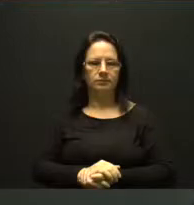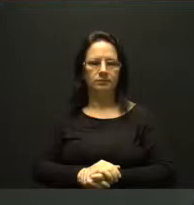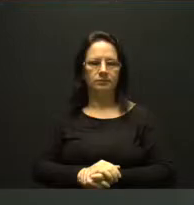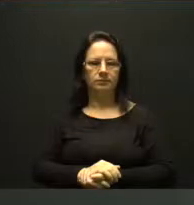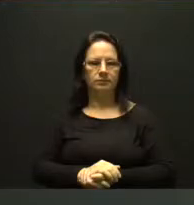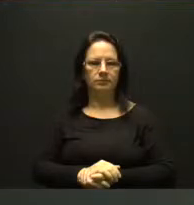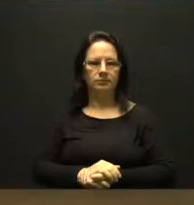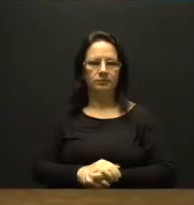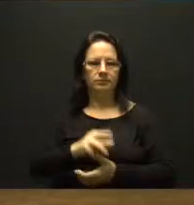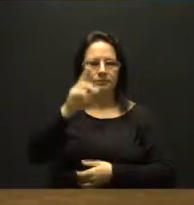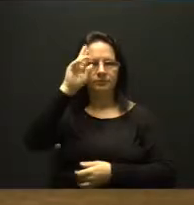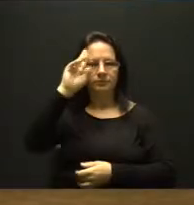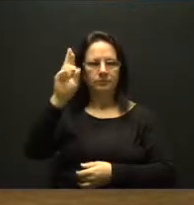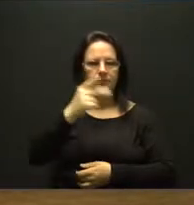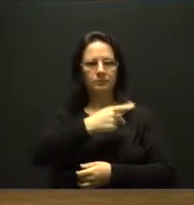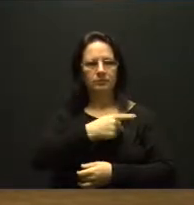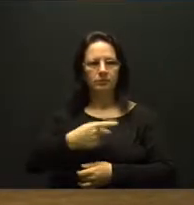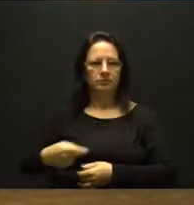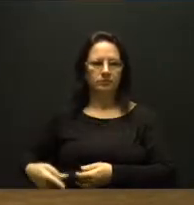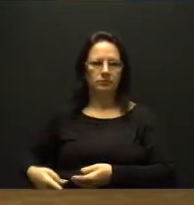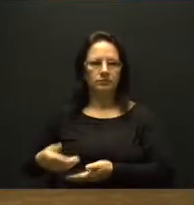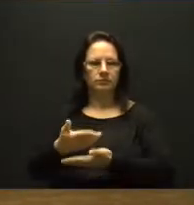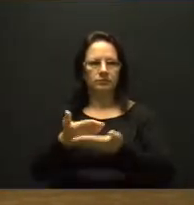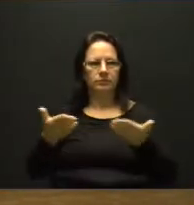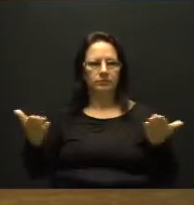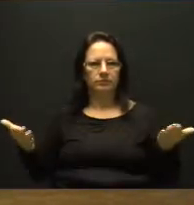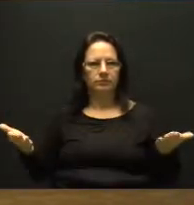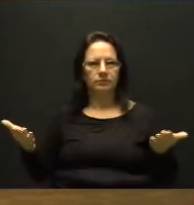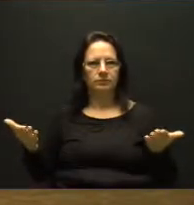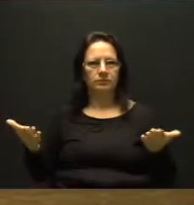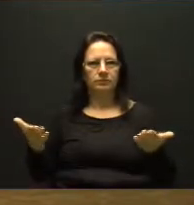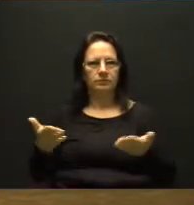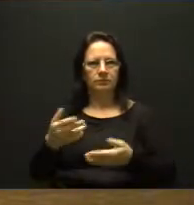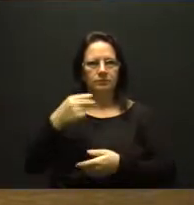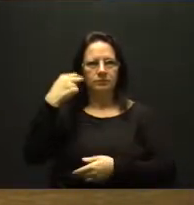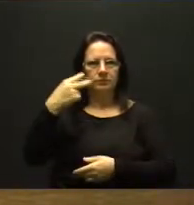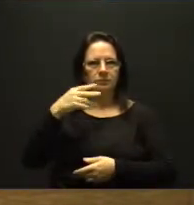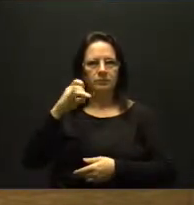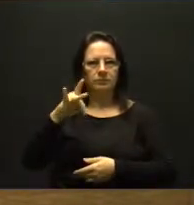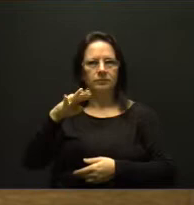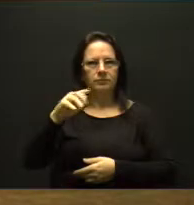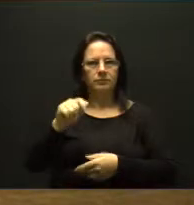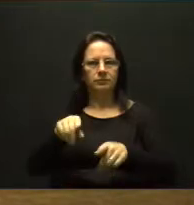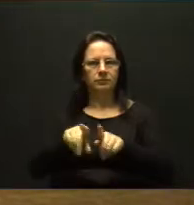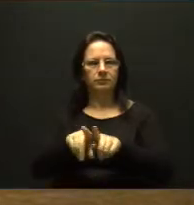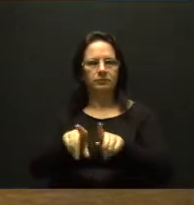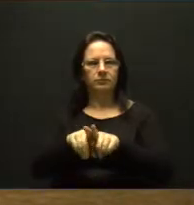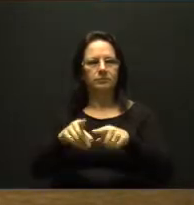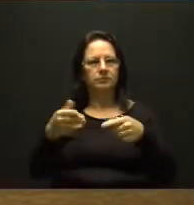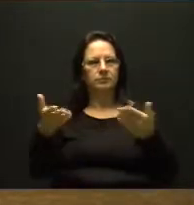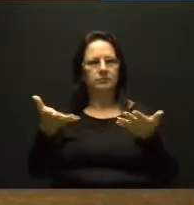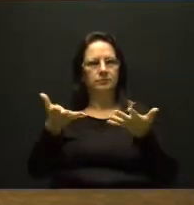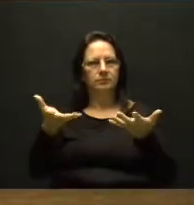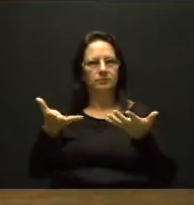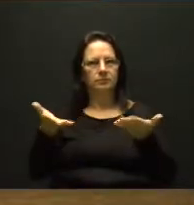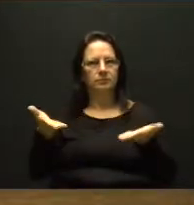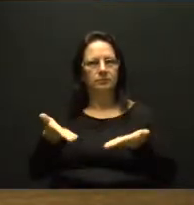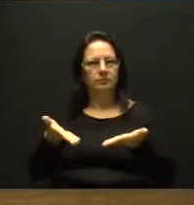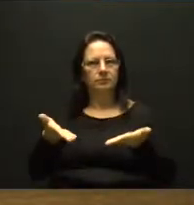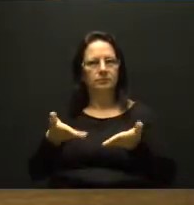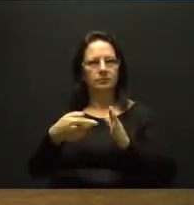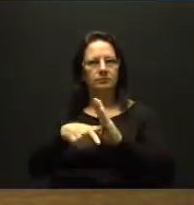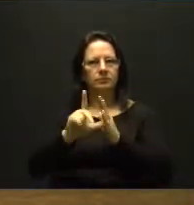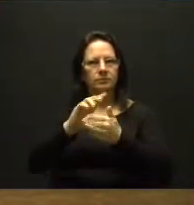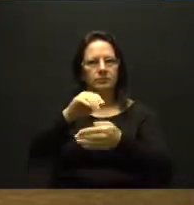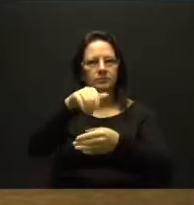sou presidente senhores vereadores senhora vereadora érika quero aqui já a questão